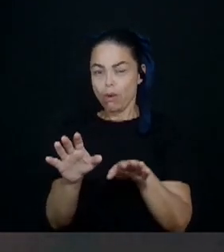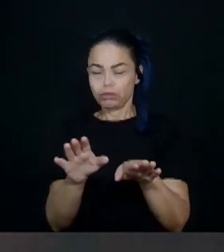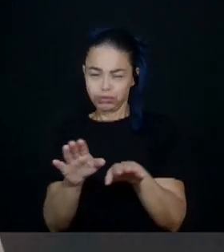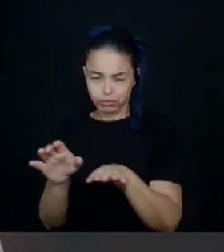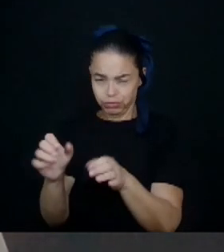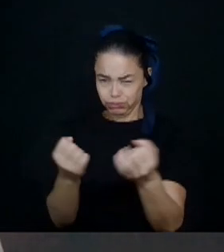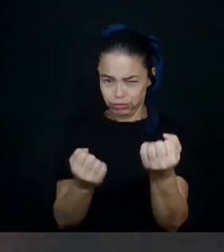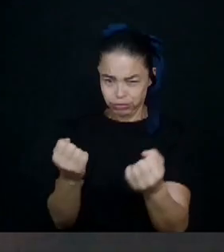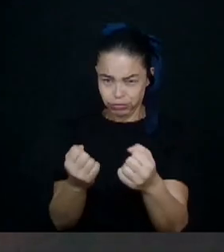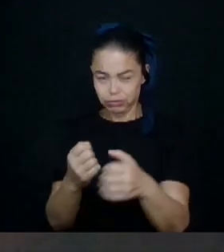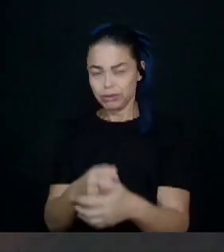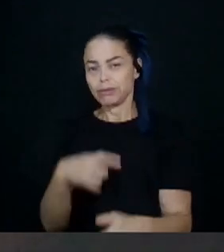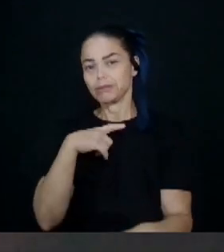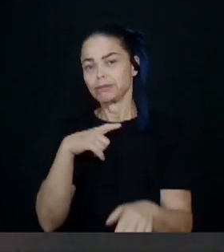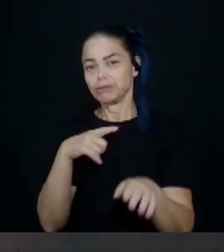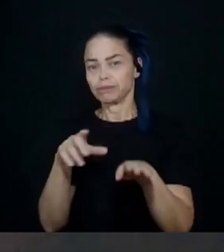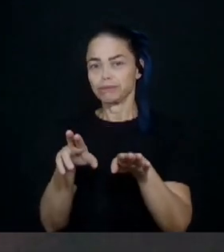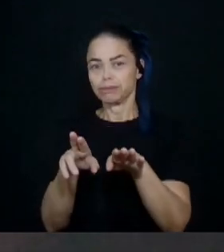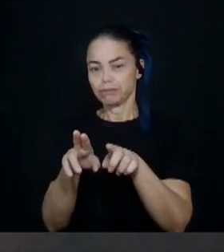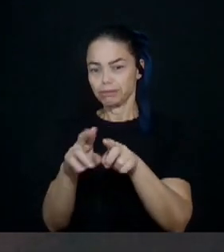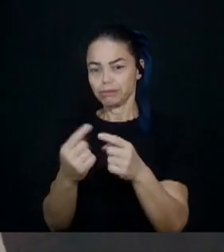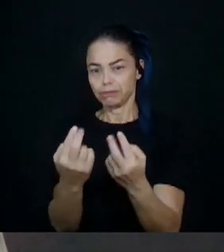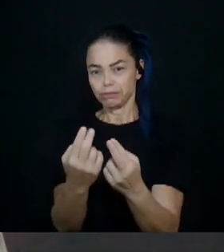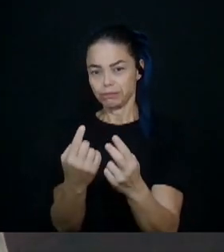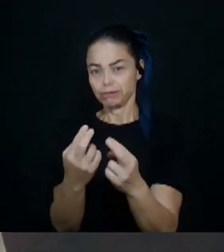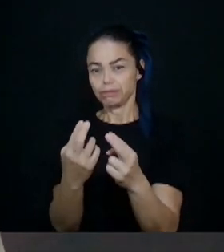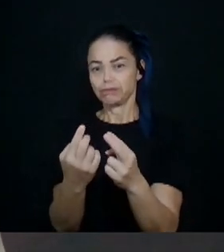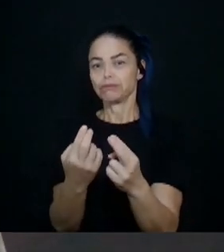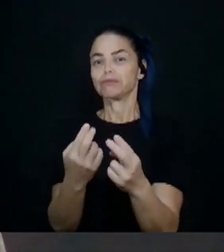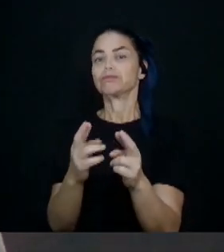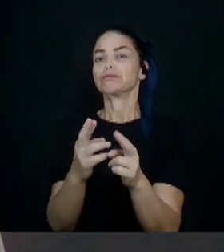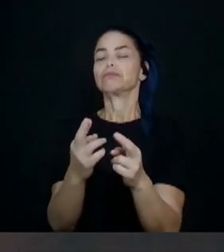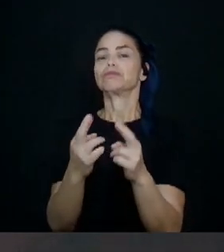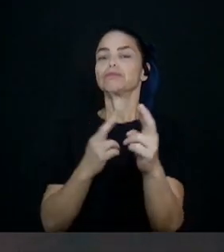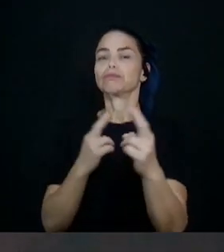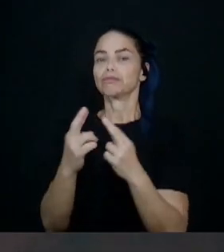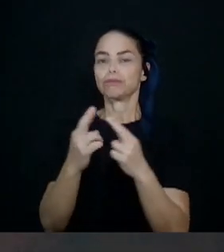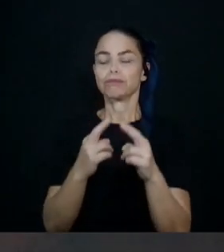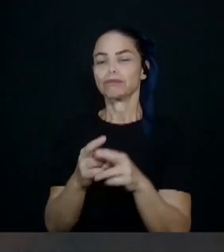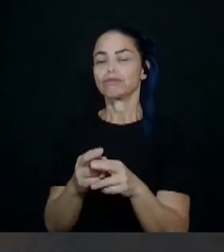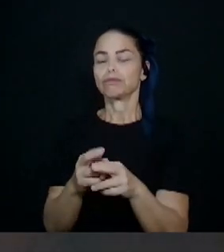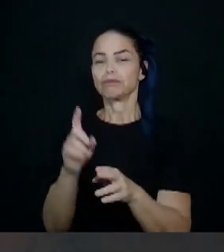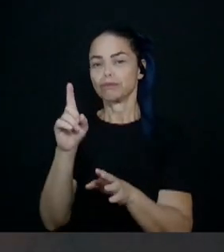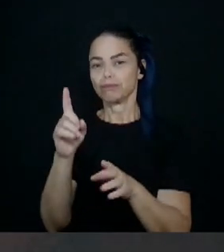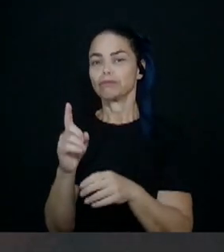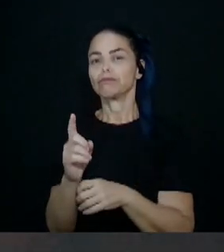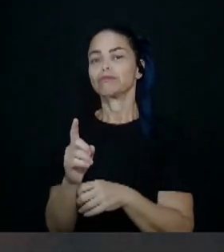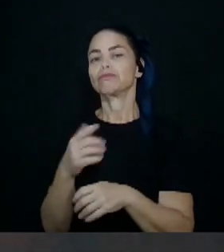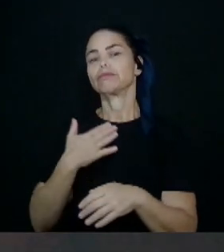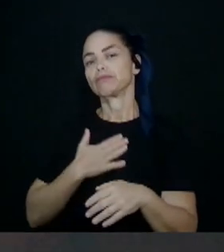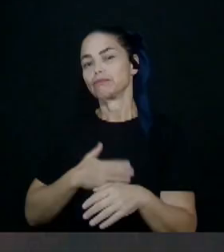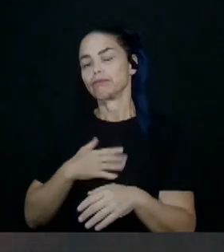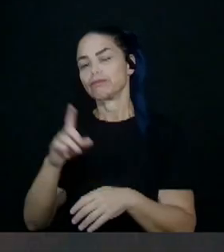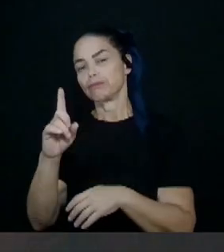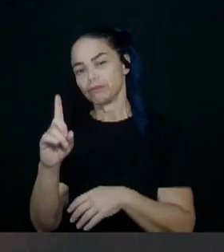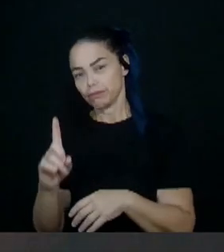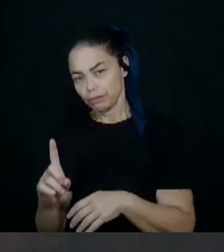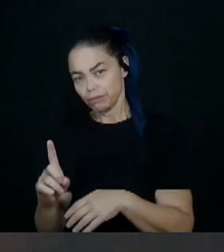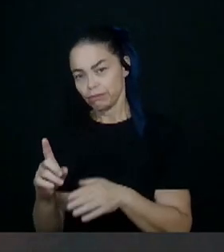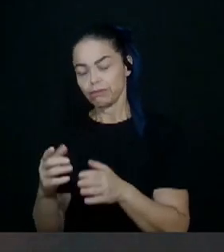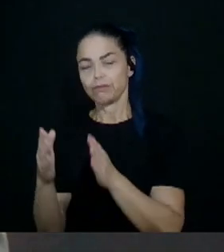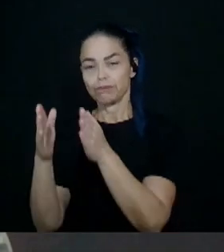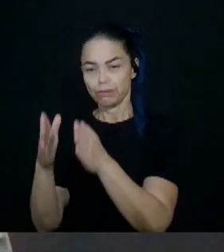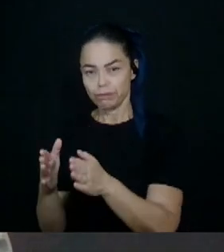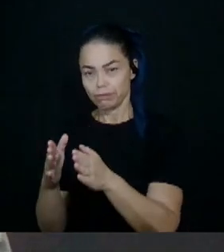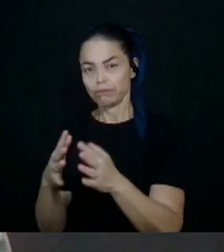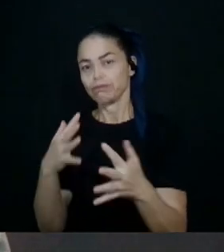duas, né, vamos dizer, de duas faixas. Ah, sim, a da direita sempre quem vai andar mais lento. Perfeito. Não tenha dúvida. Então não